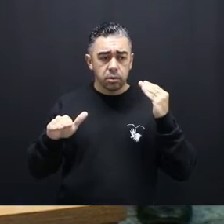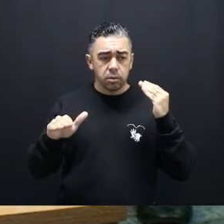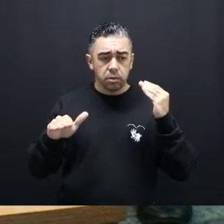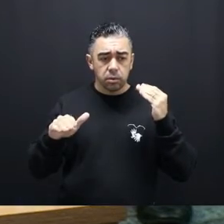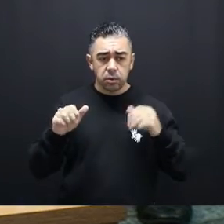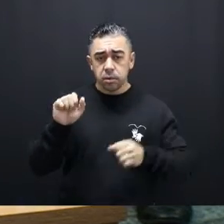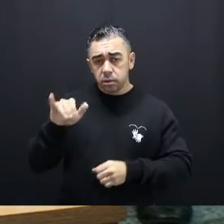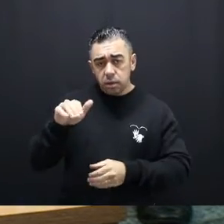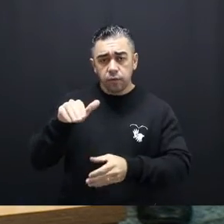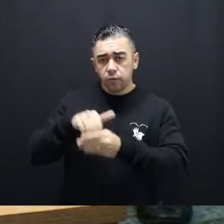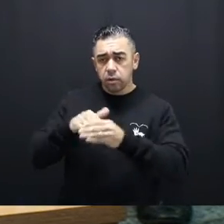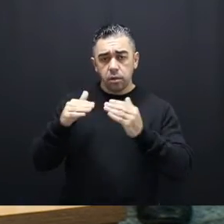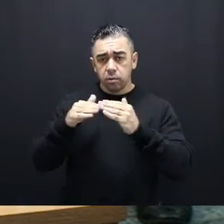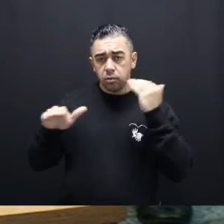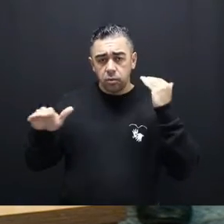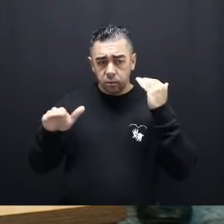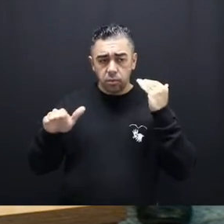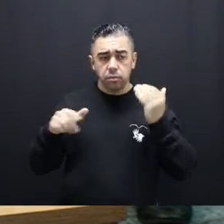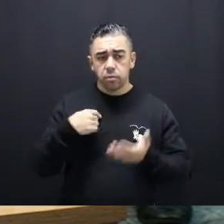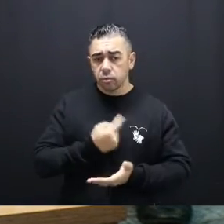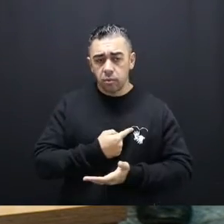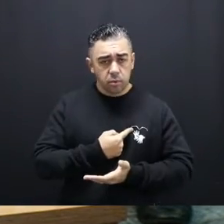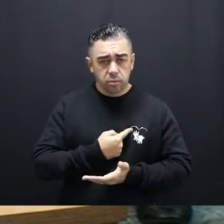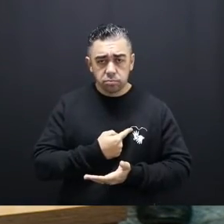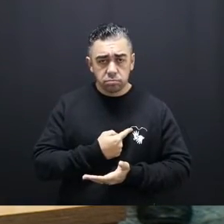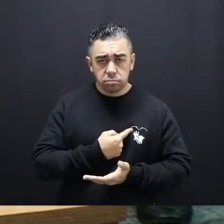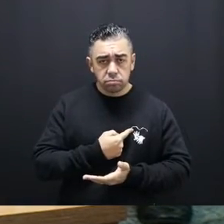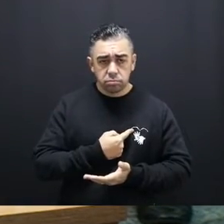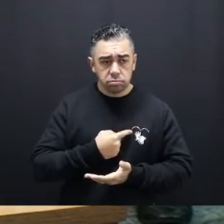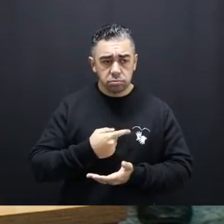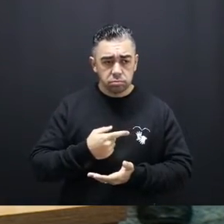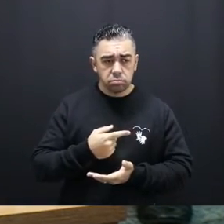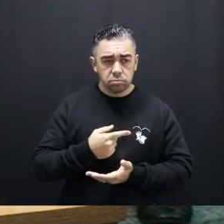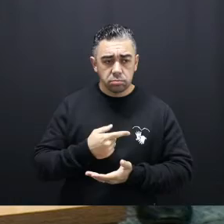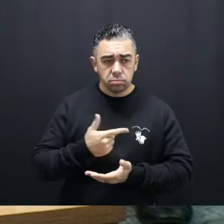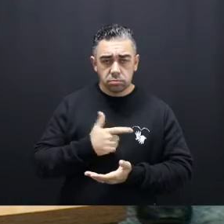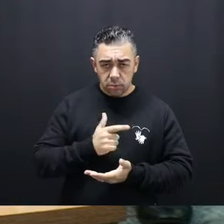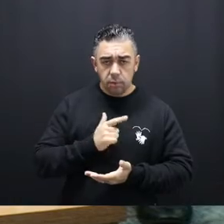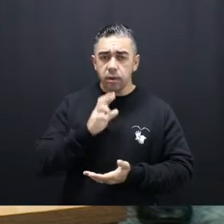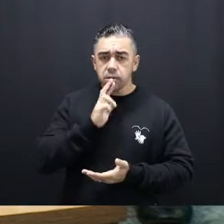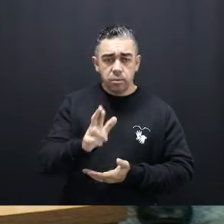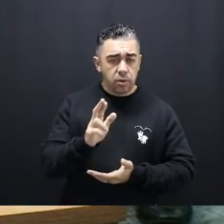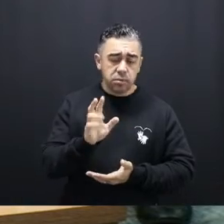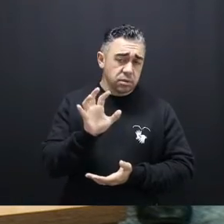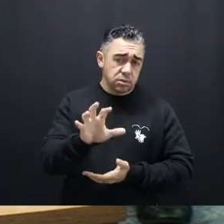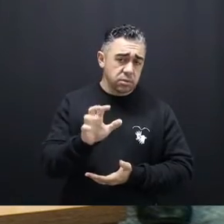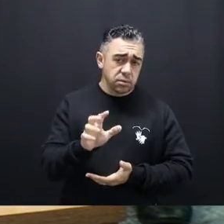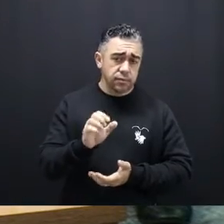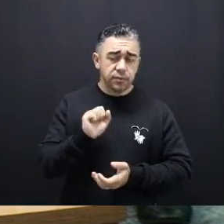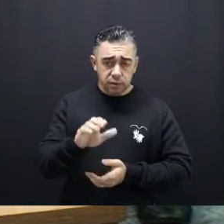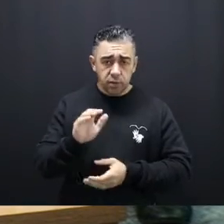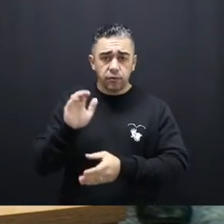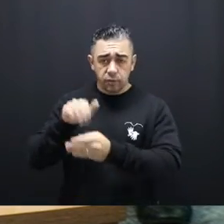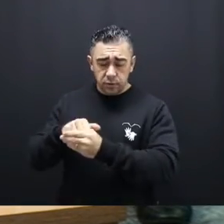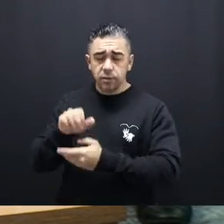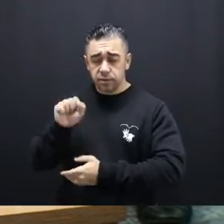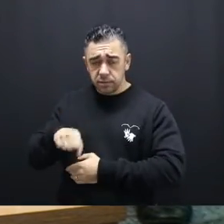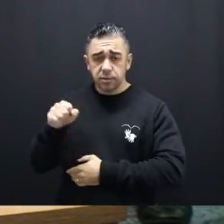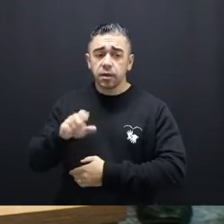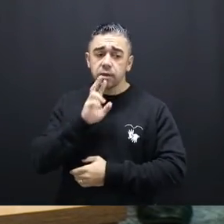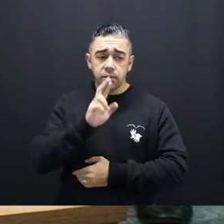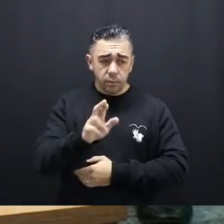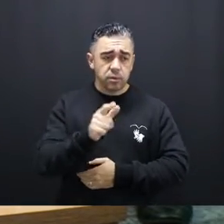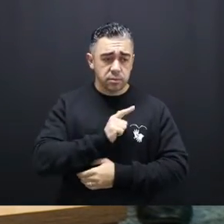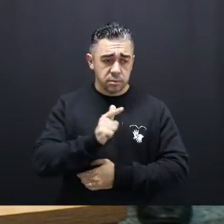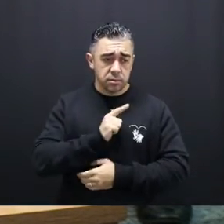e se voltar contra nós não teremos nós teremos as respostas mesmo jeito se votar a favor teremos as mesmas